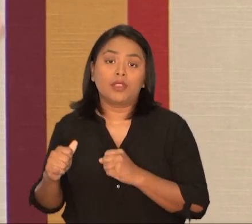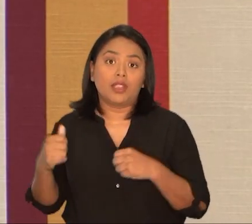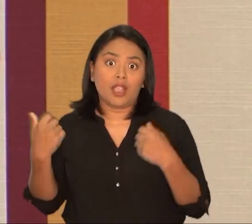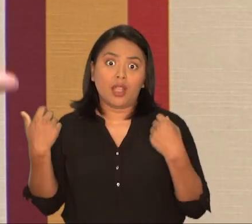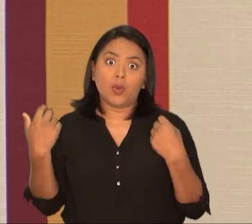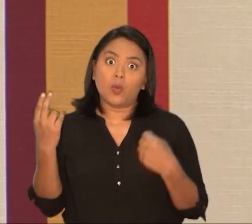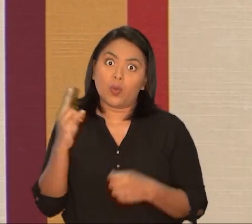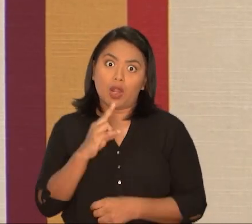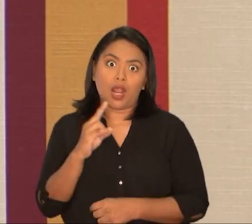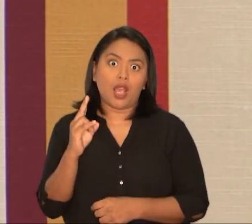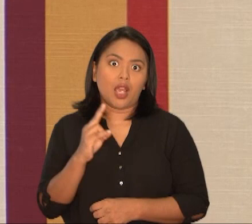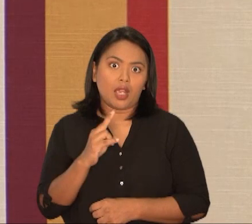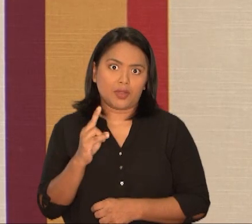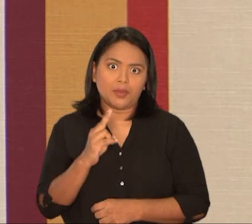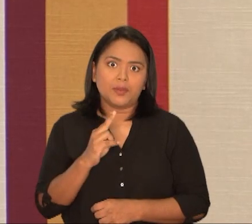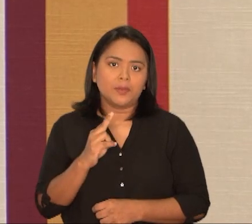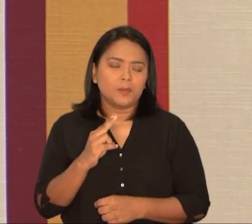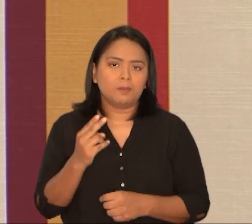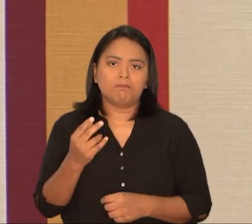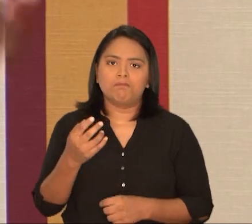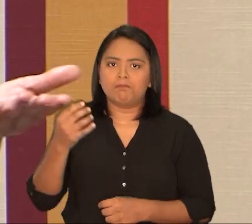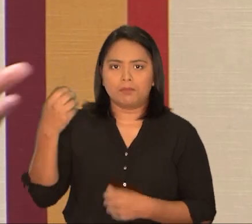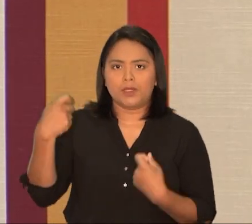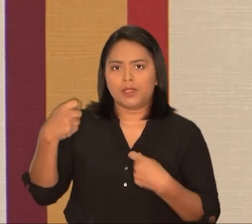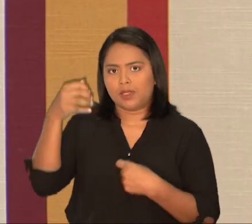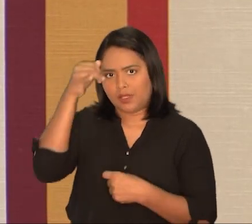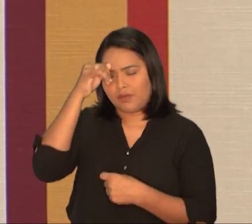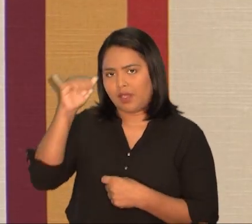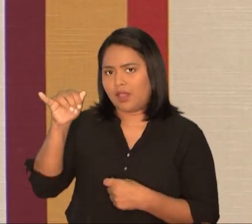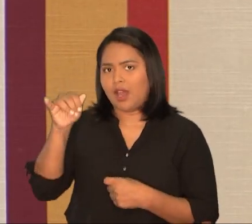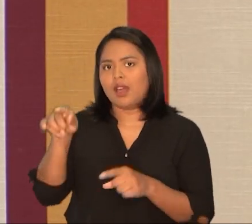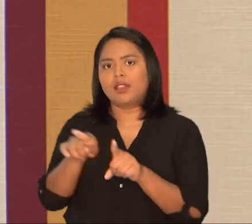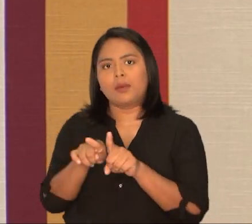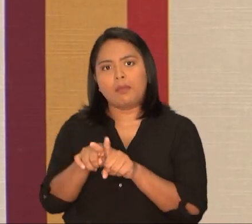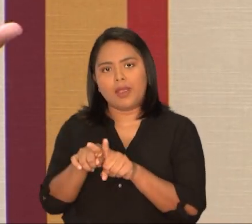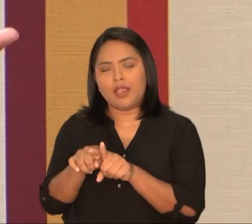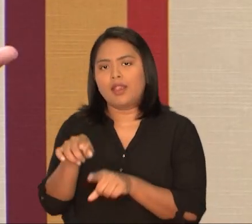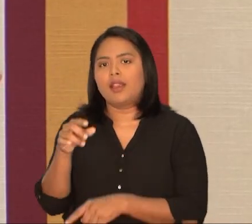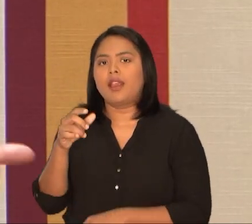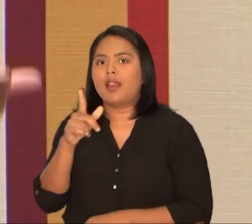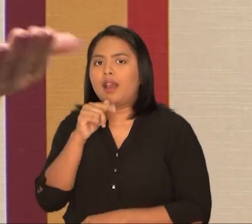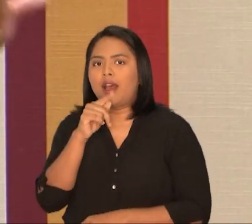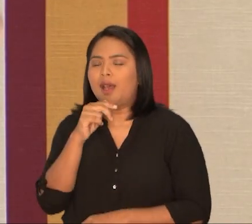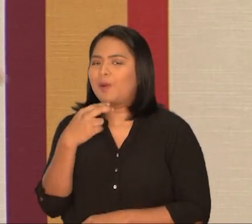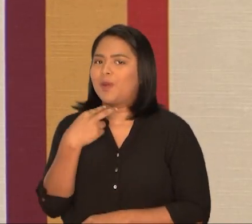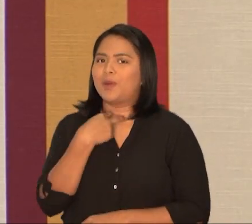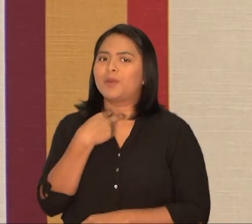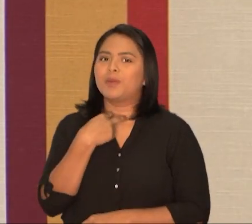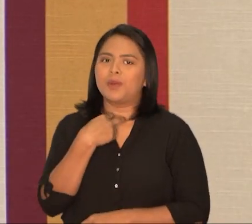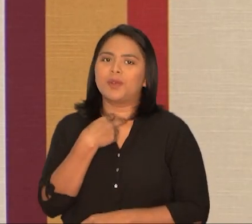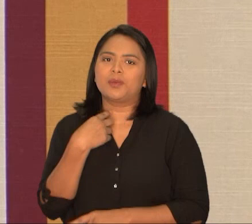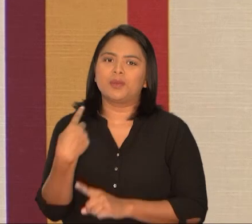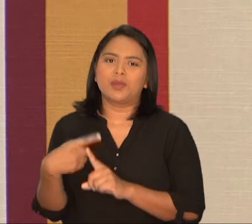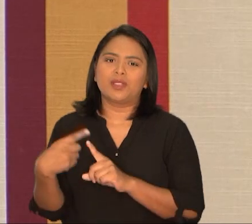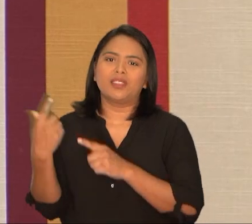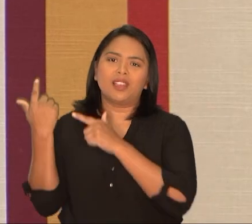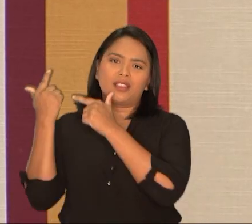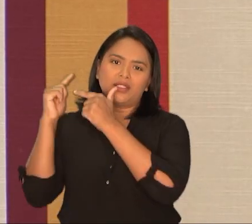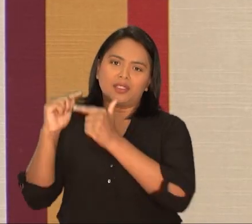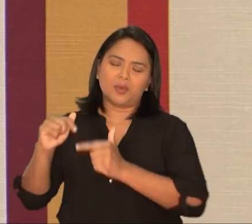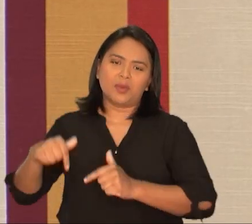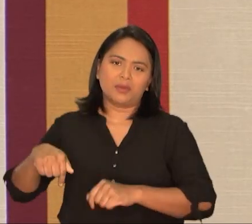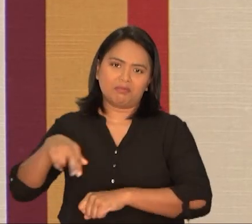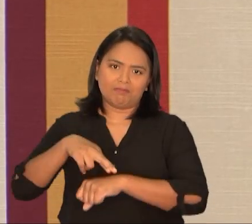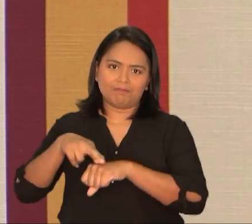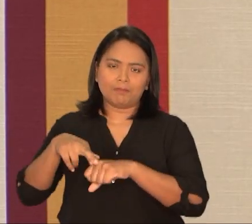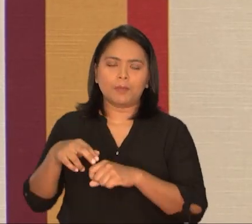grave. Então, assim, não é recomendado nem água, né? Então, a gente precisa aí propagar essa informação, porque, infelizmente, culturalmente ainda é algo muito forte.